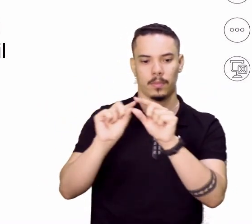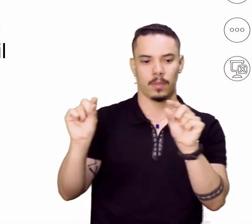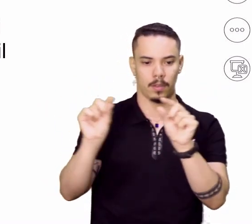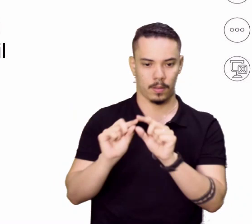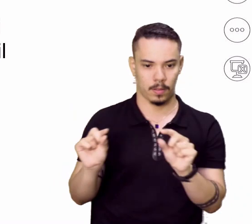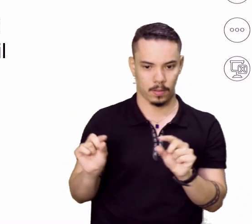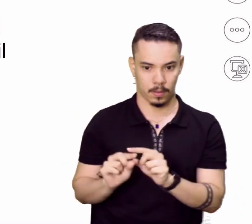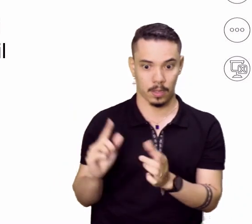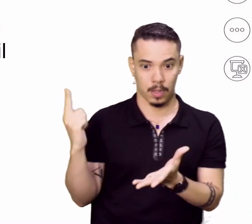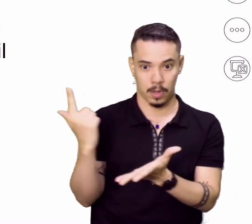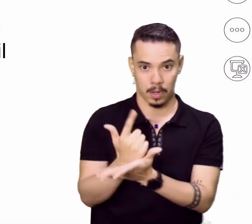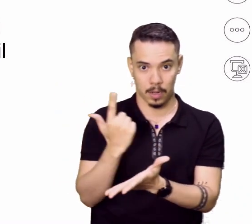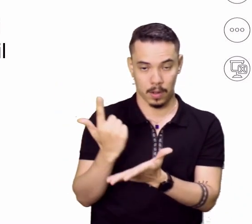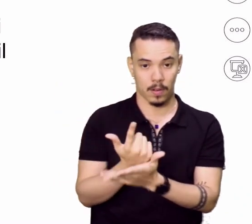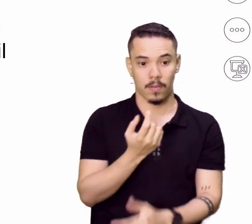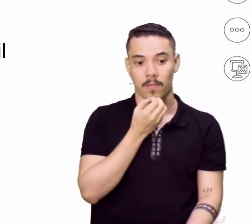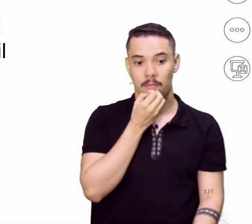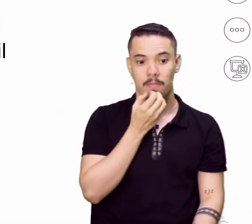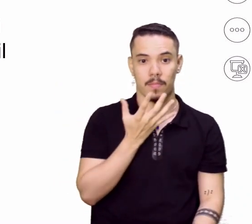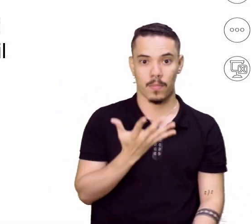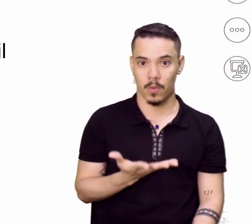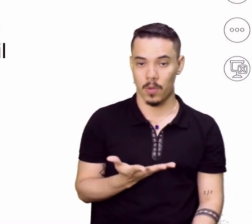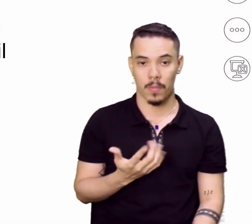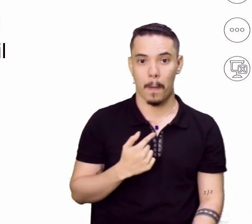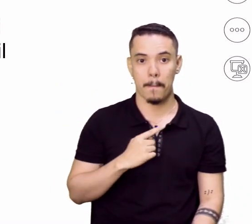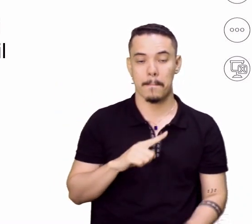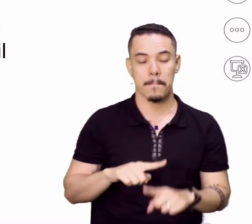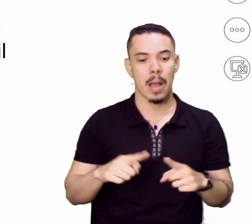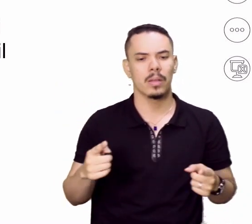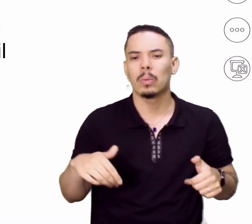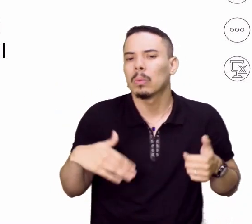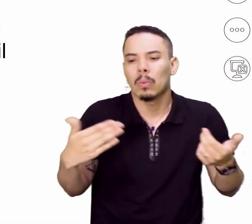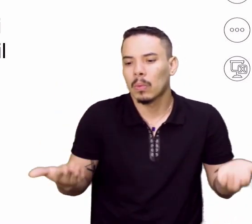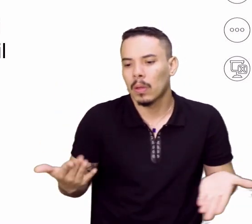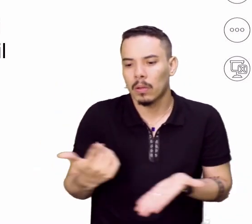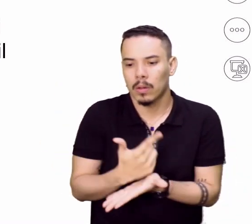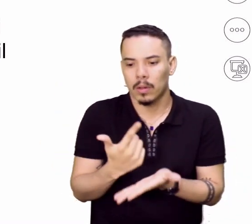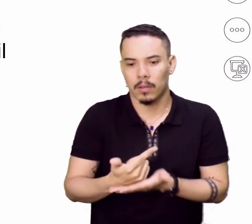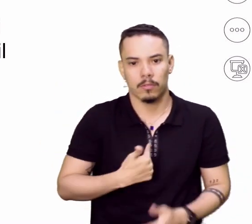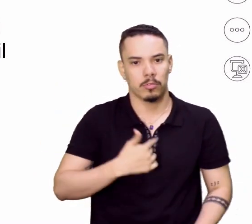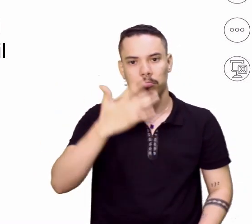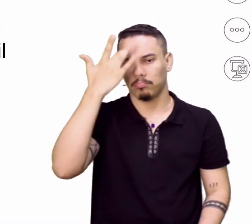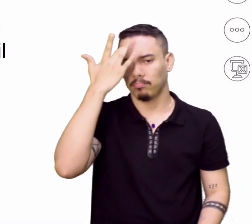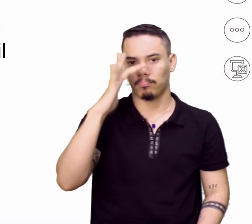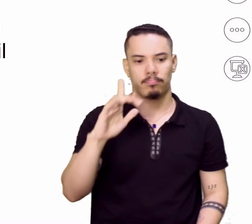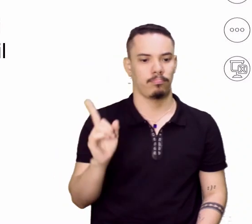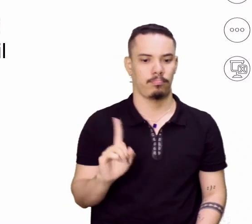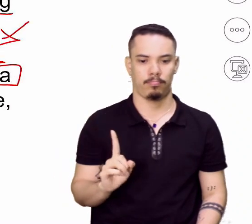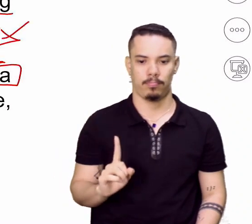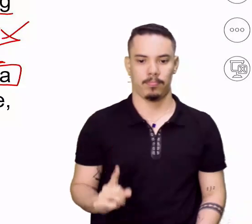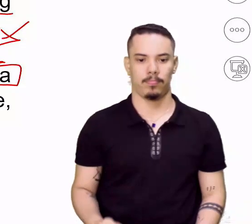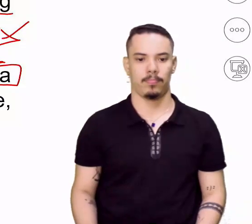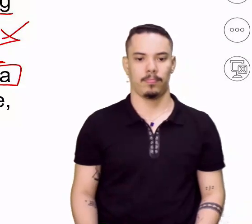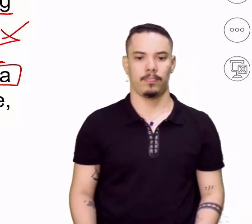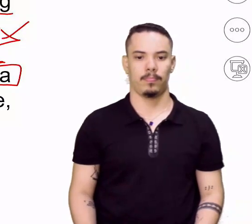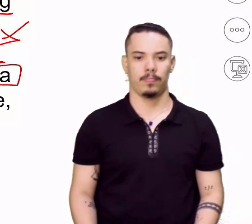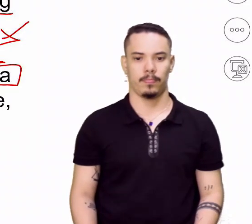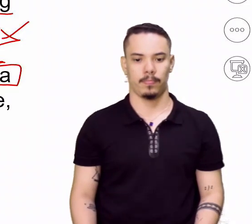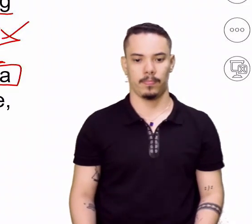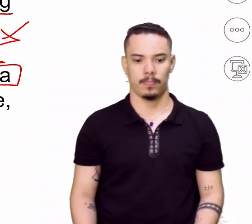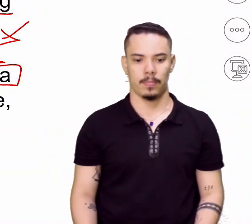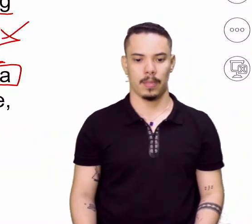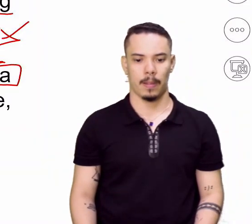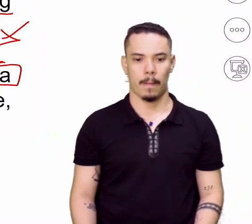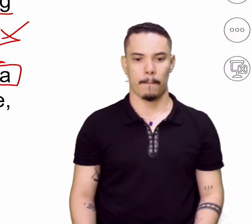sentido. O livro é muito bom, eu só não vou saber de qual livro você está falando, certo?